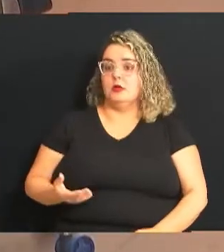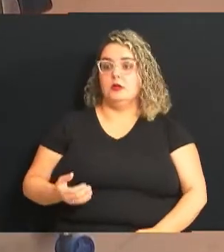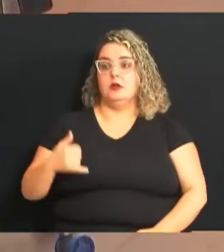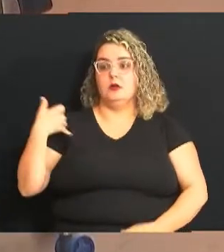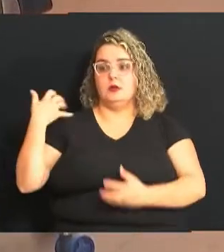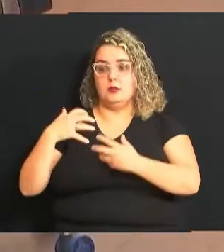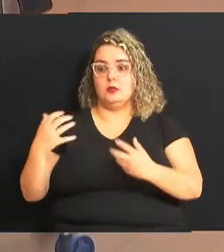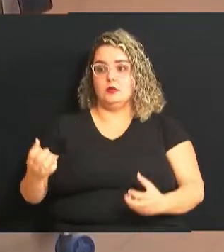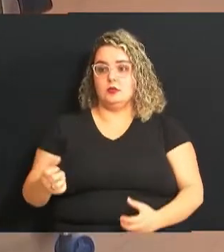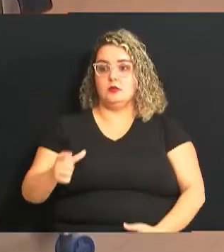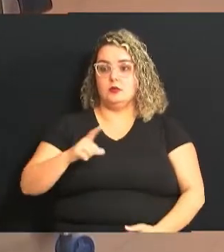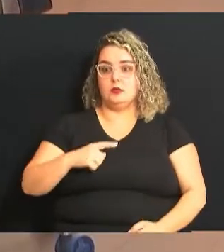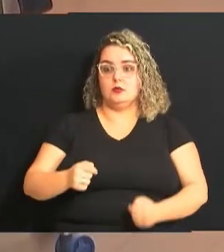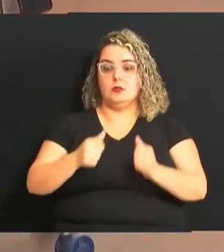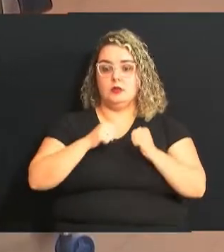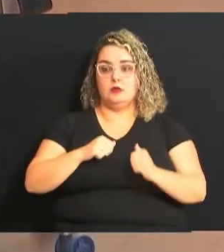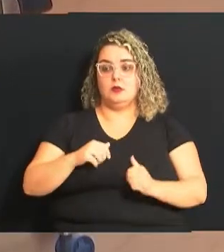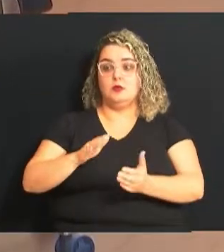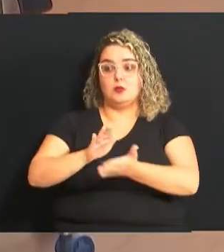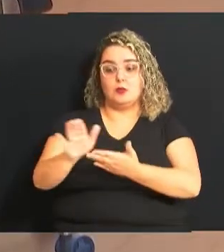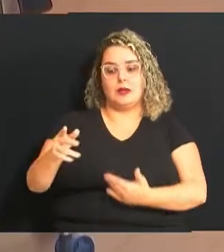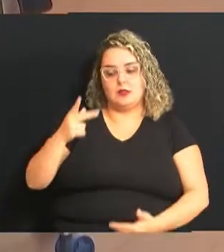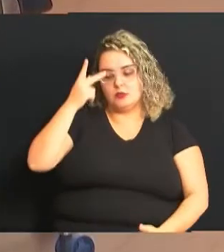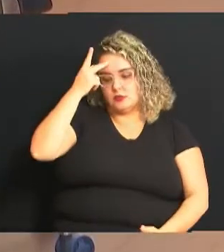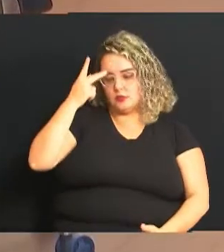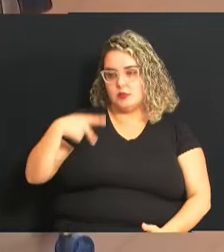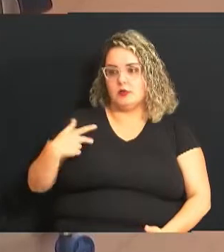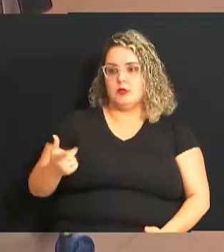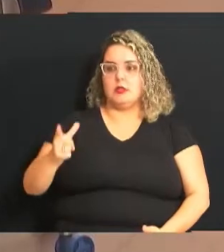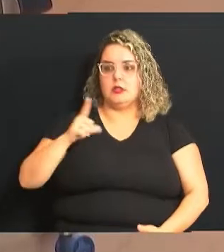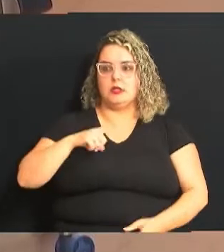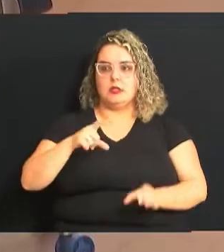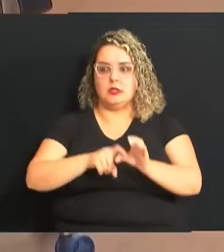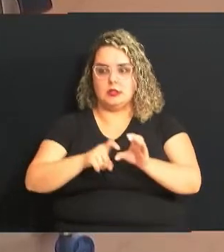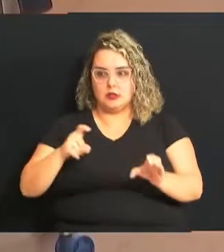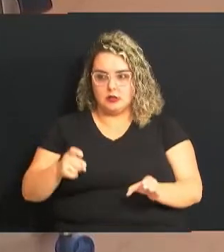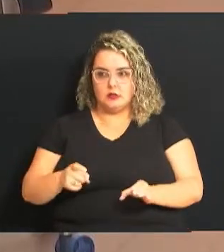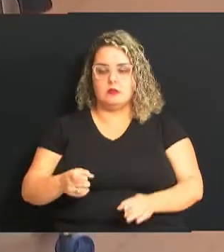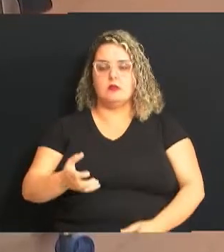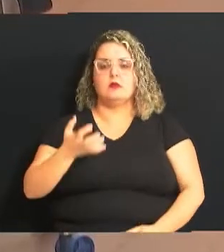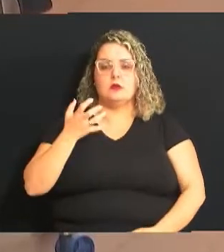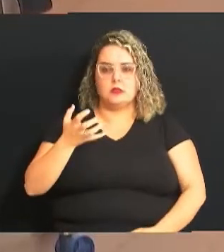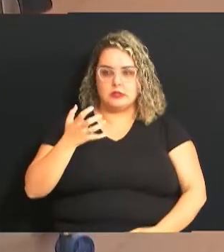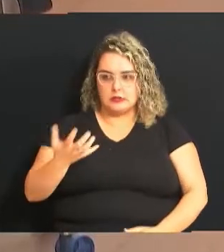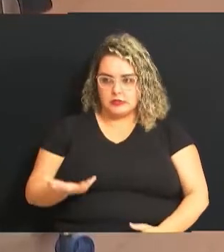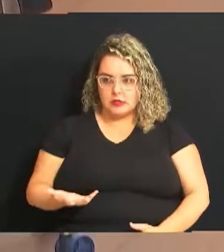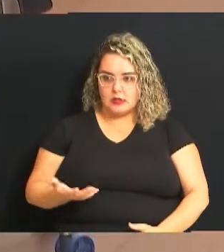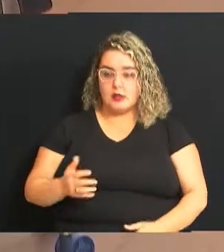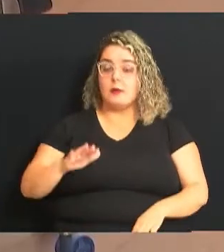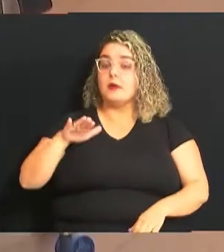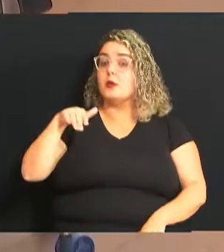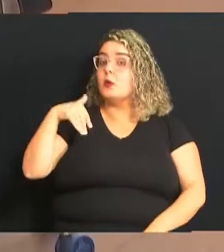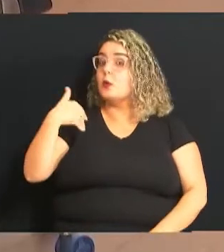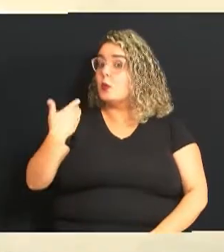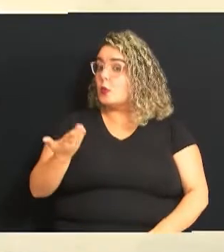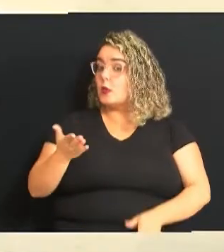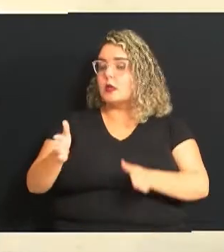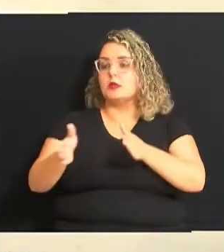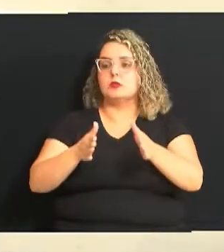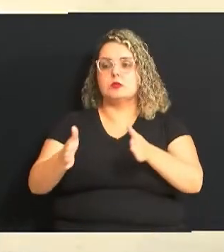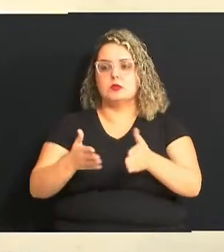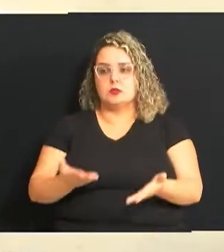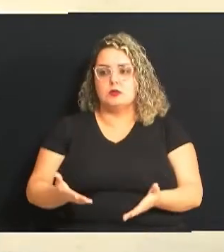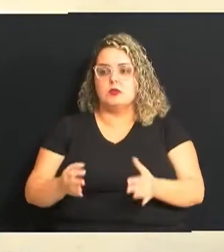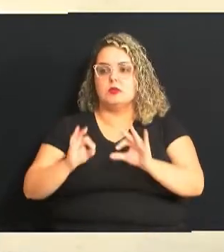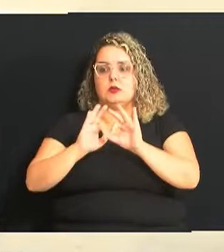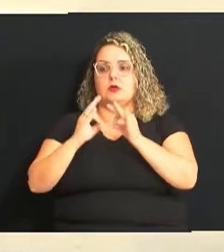para ele, para o gasto dele. Ele tem autonomia de fazer o que ele quiser. Mas a partir do momento em que o